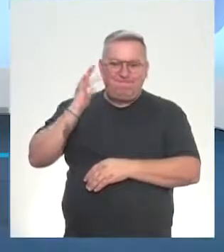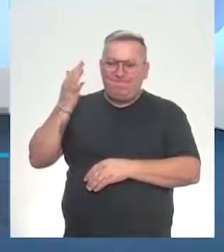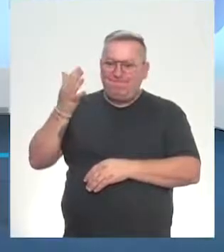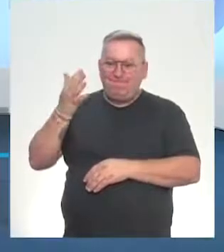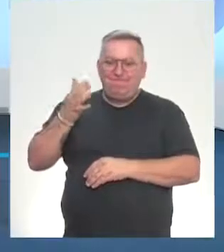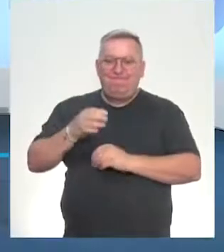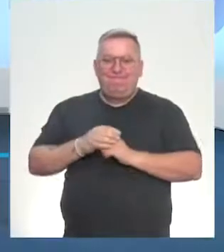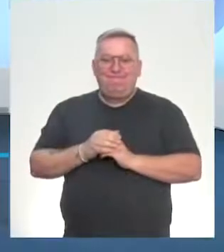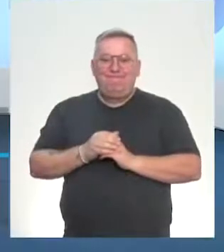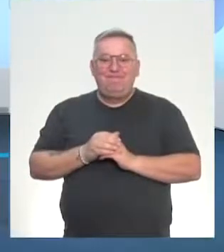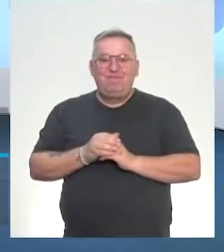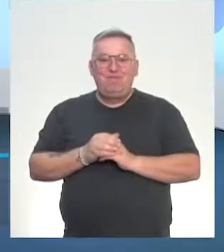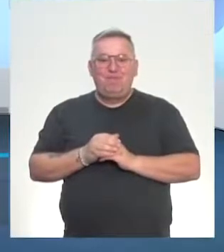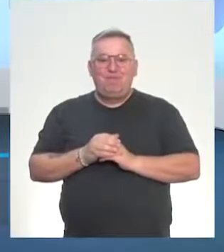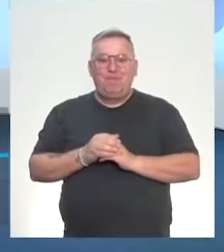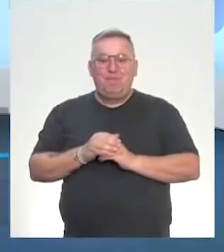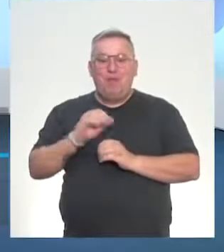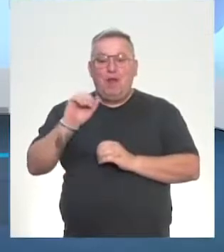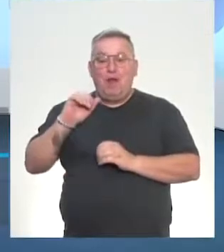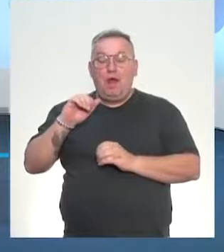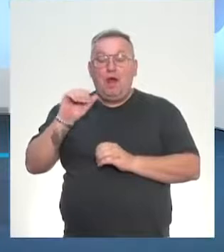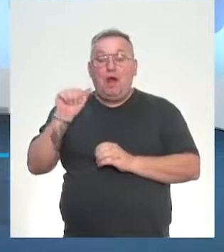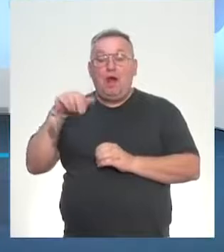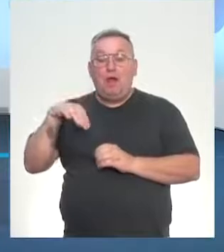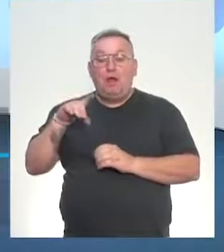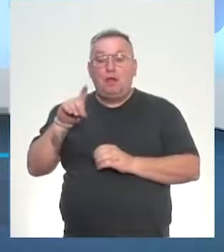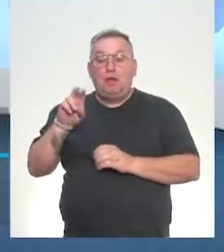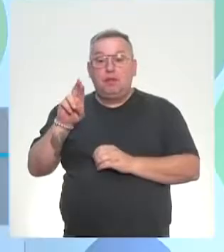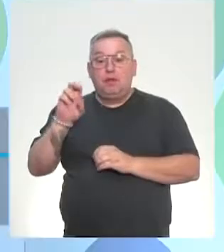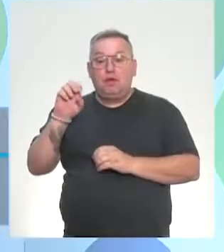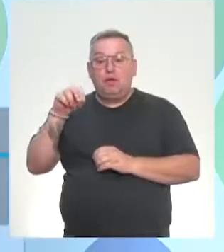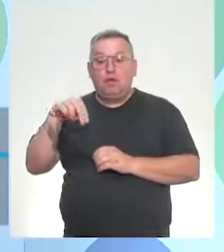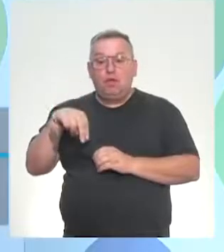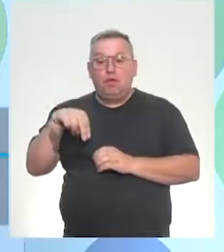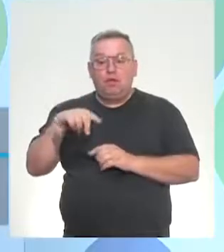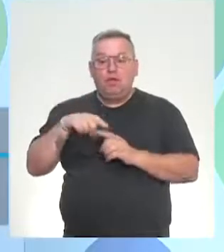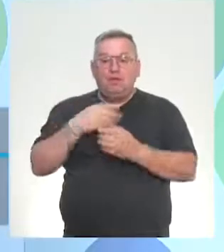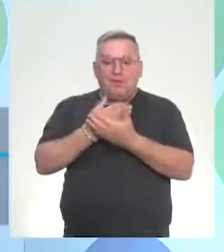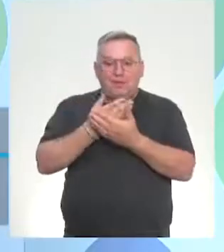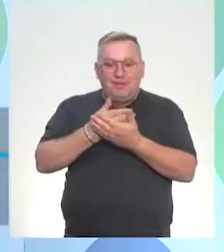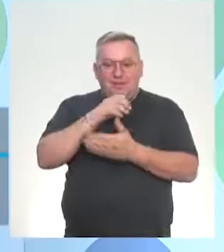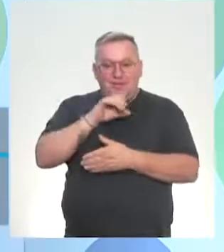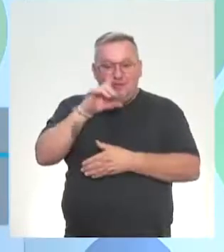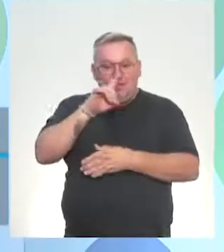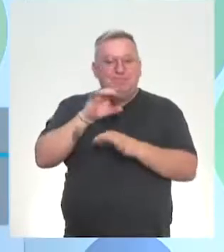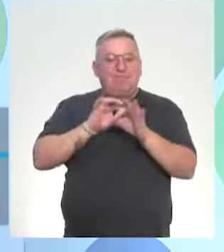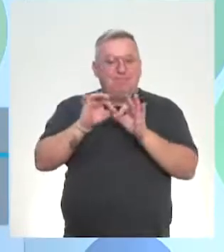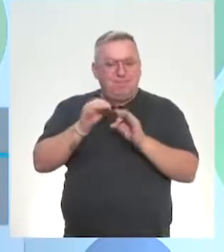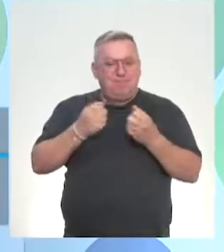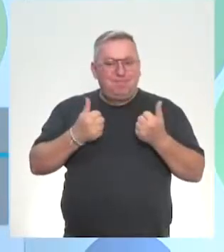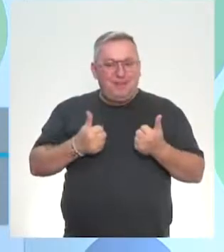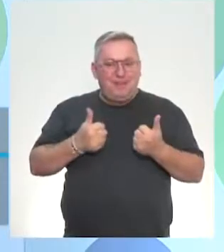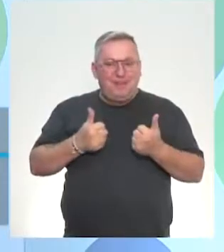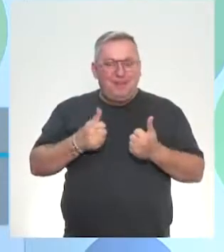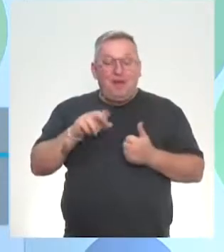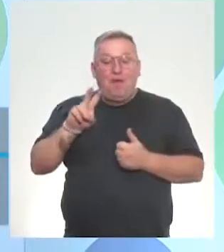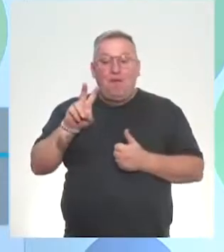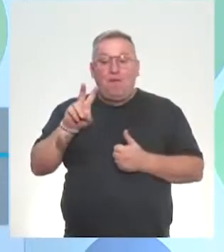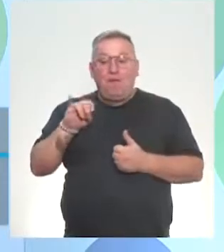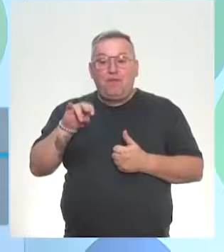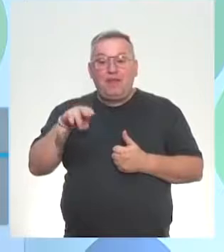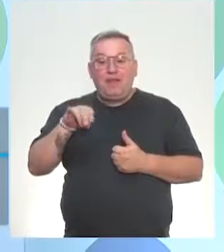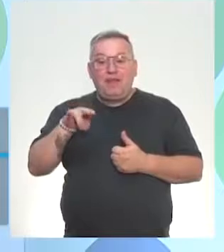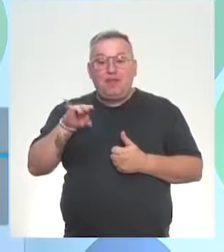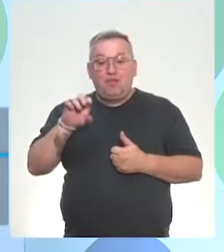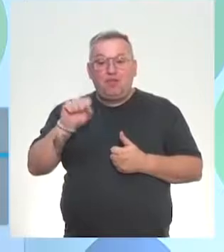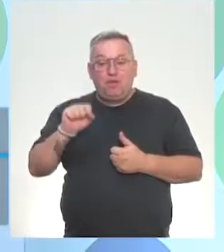dele. O aluno Anderson dizendo, sim, estudei no final de semana para me dar bem. Bom, ele se preparou, né? O aluno Vinícius dizendo, sim,